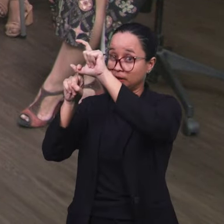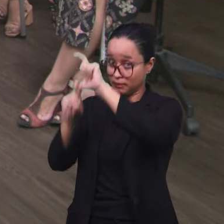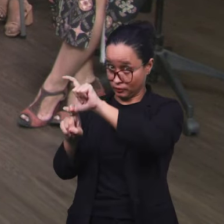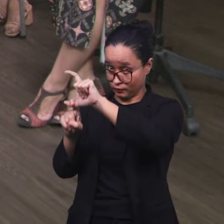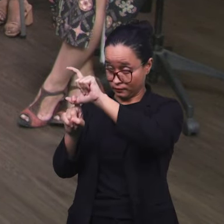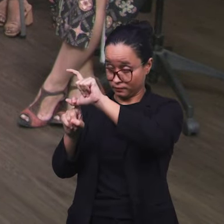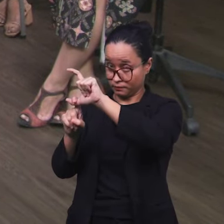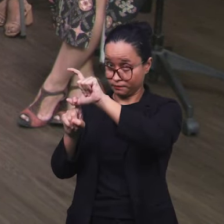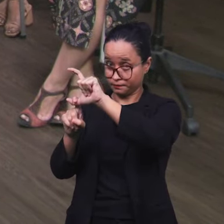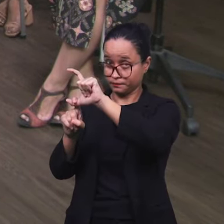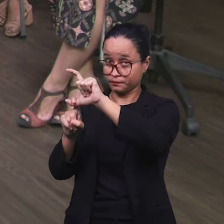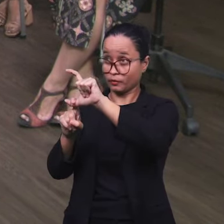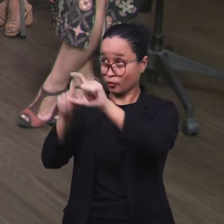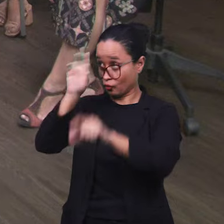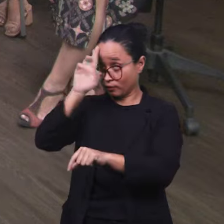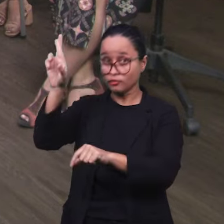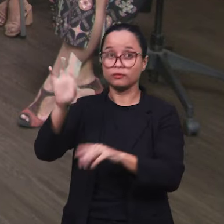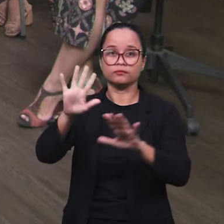dependente